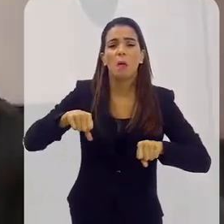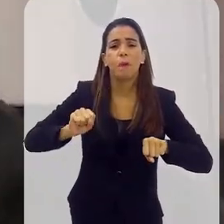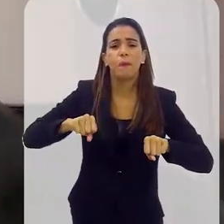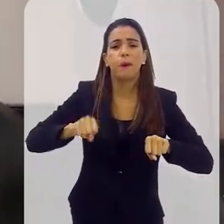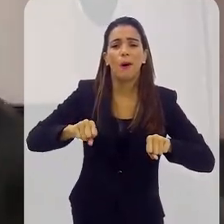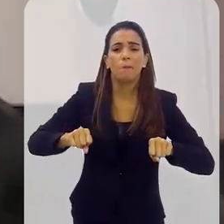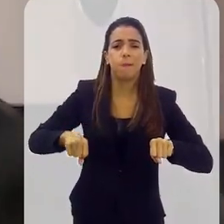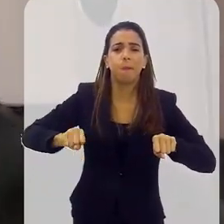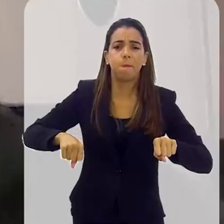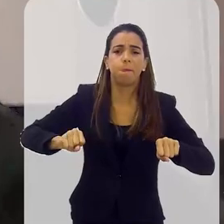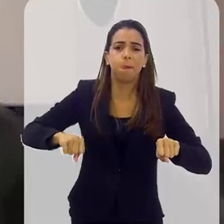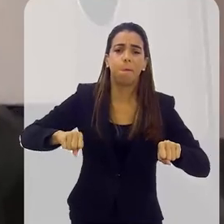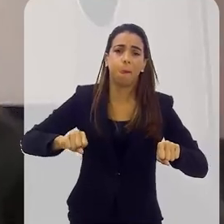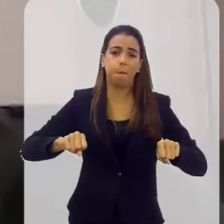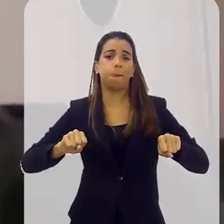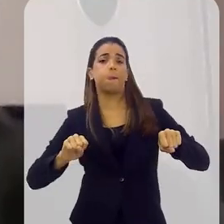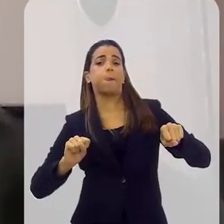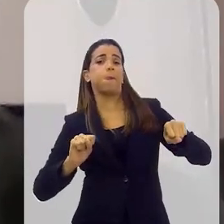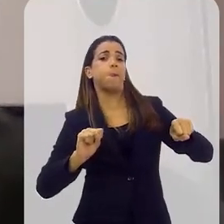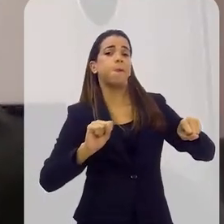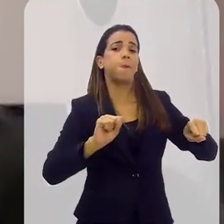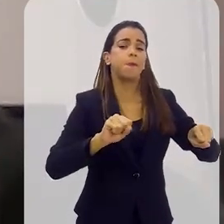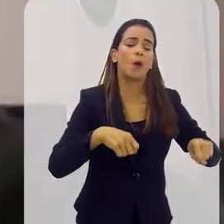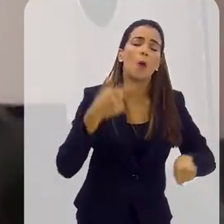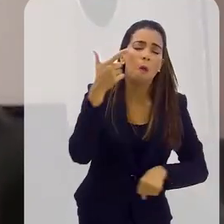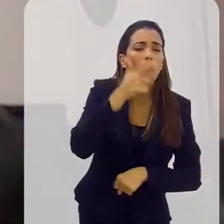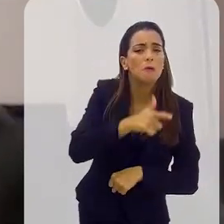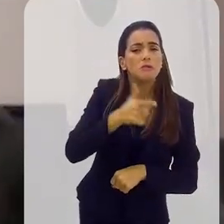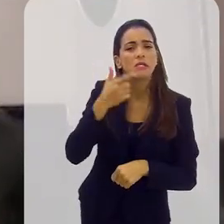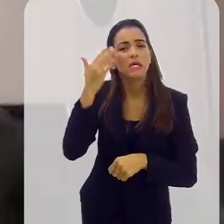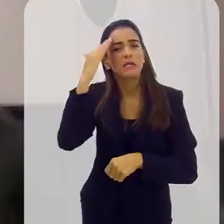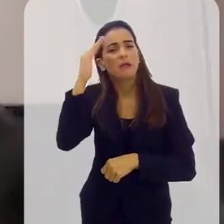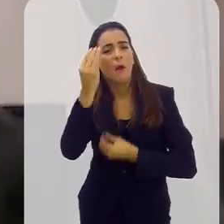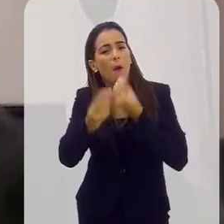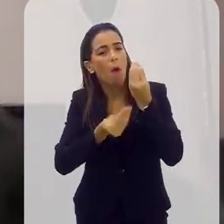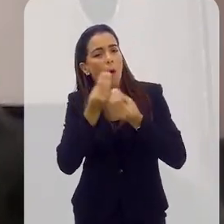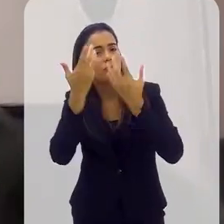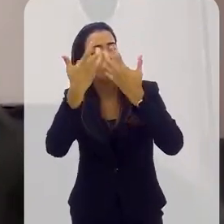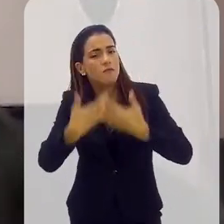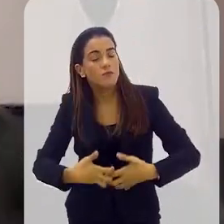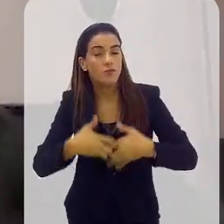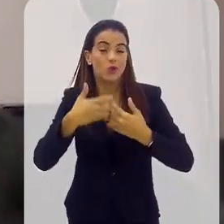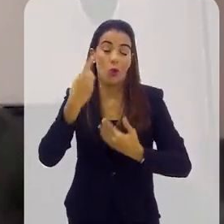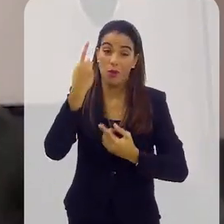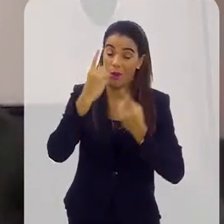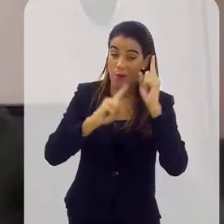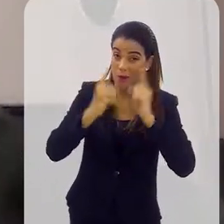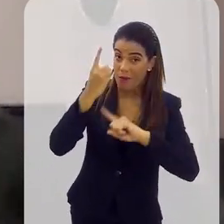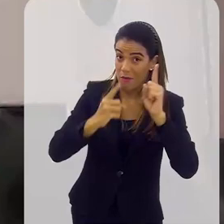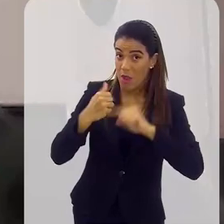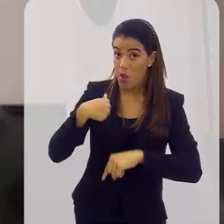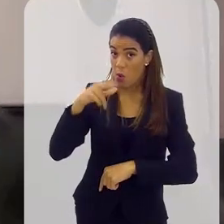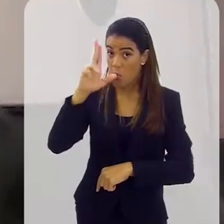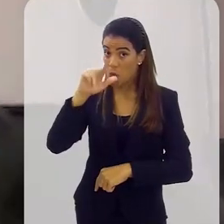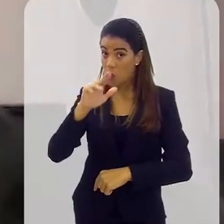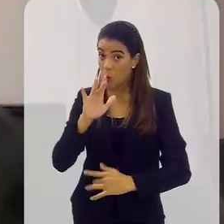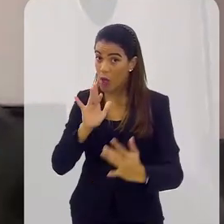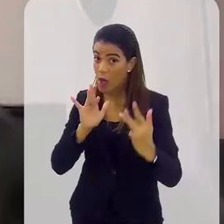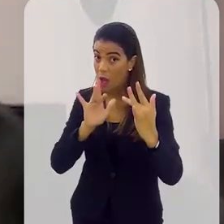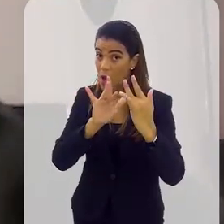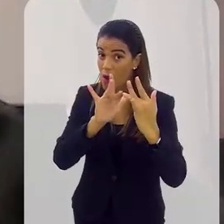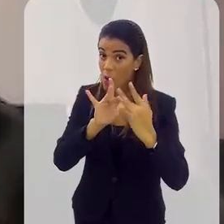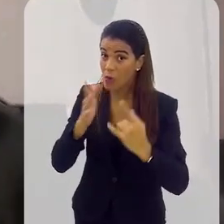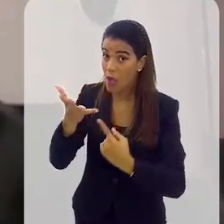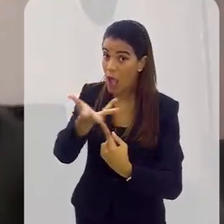motocicleta, conseguia me deslocar com rapidez. E ali eu comecei a entender o universo do carnaval. É bom deixar claro que eu nunca tive